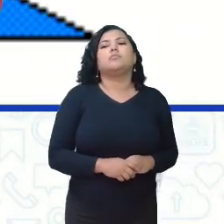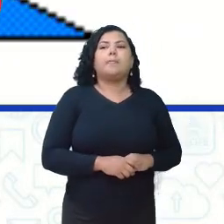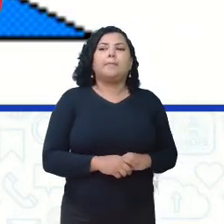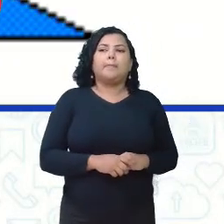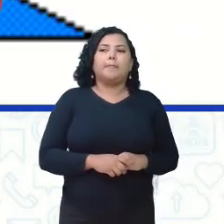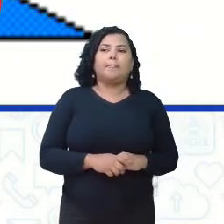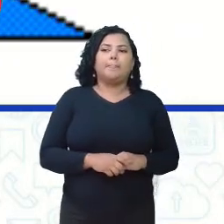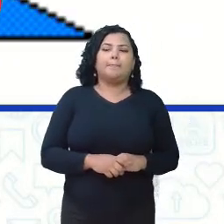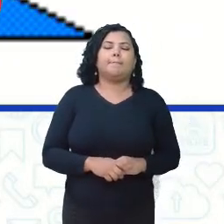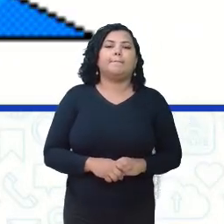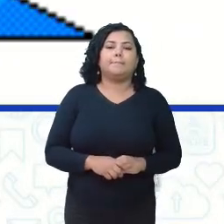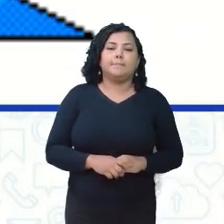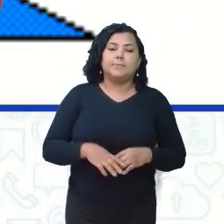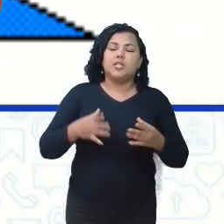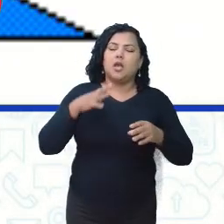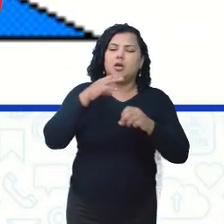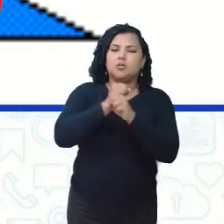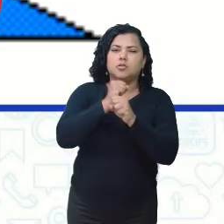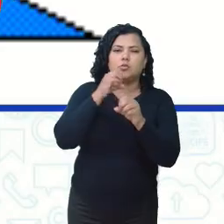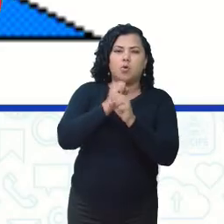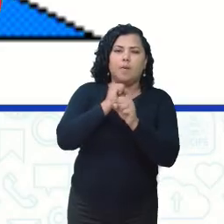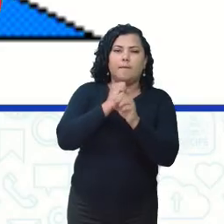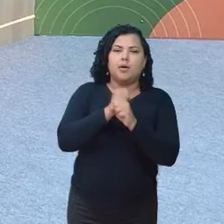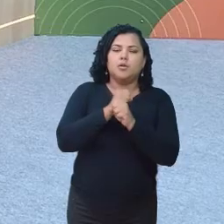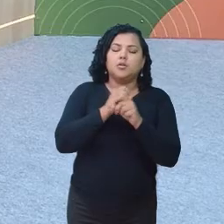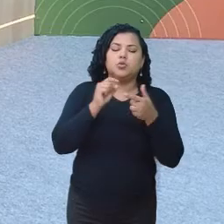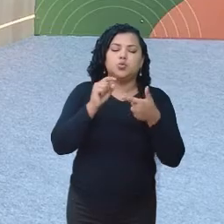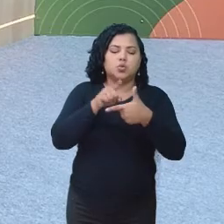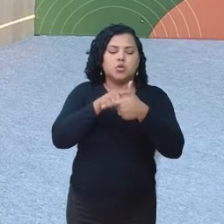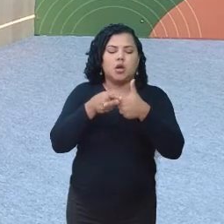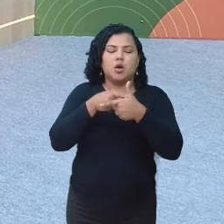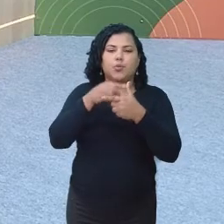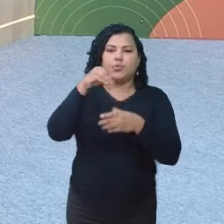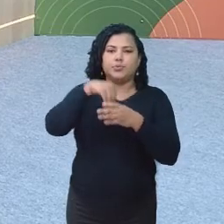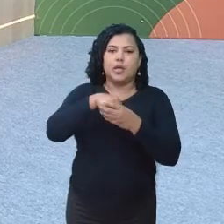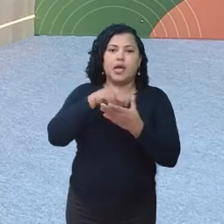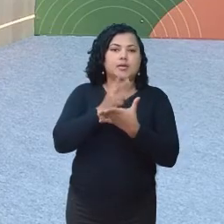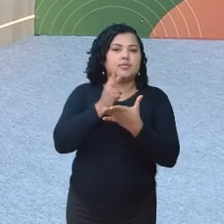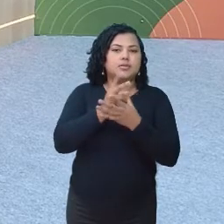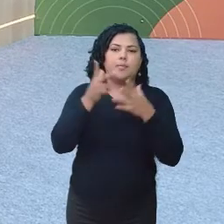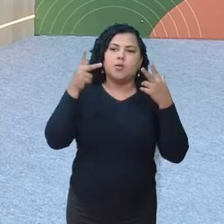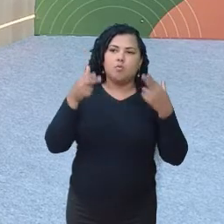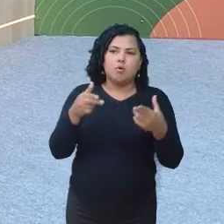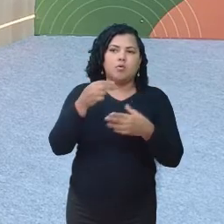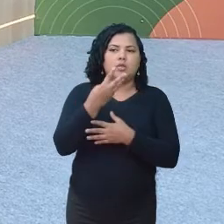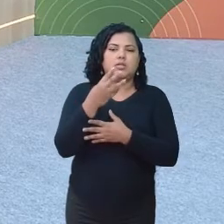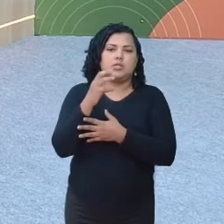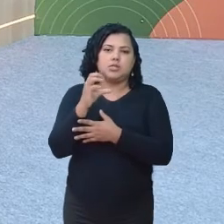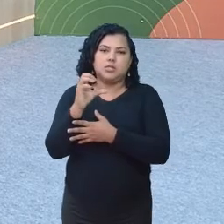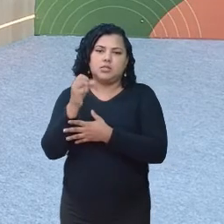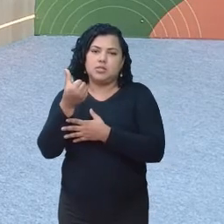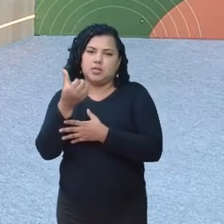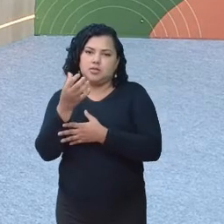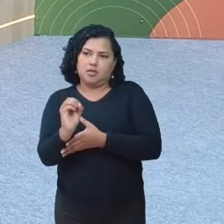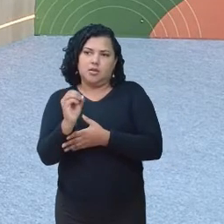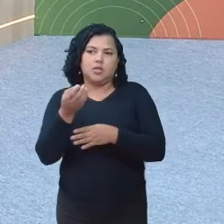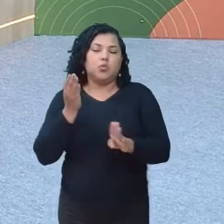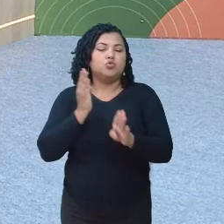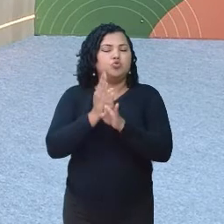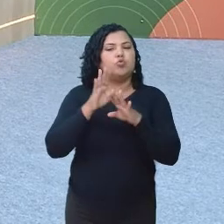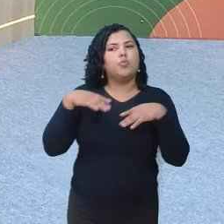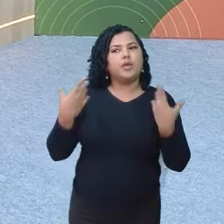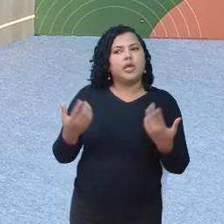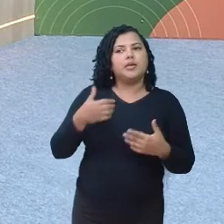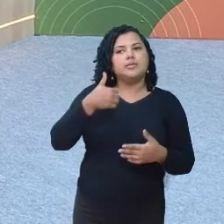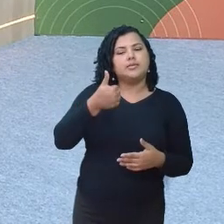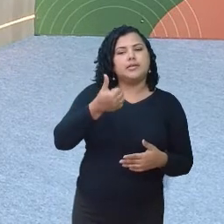gente viu, que é a soma dos ângulos internos, é sempre igual a 360. Para isso eu descubro que esse